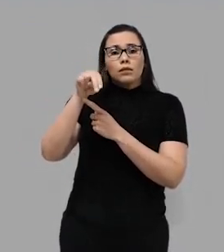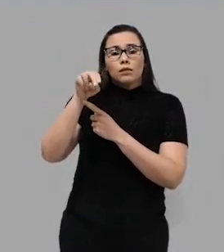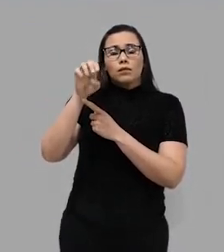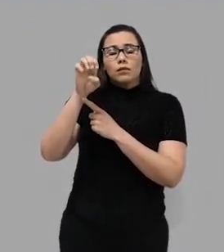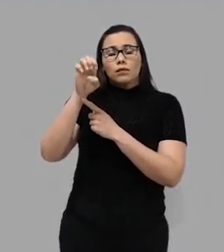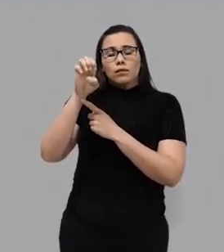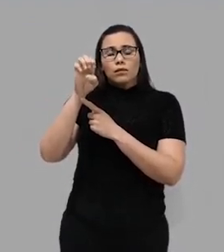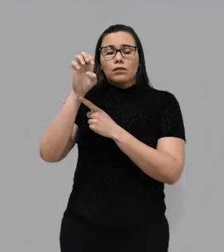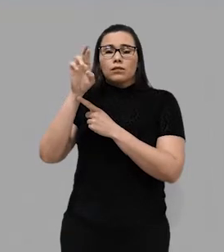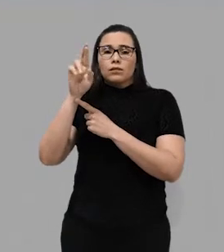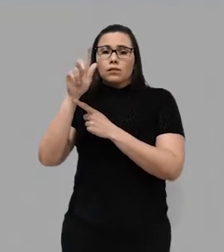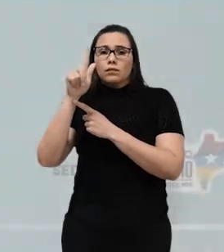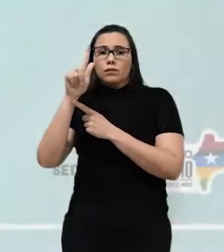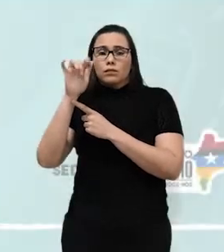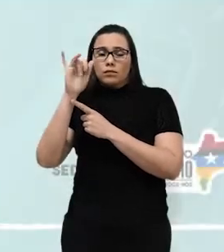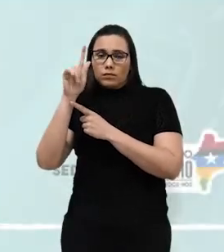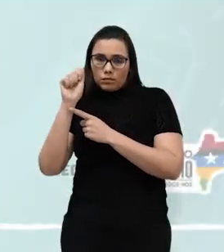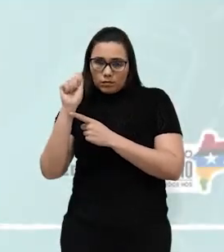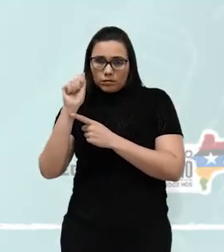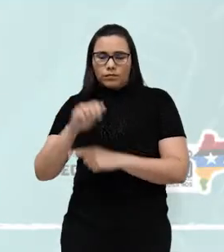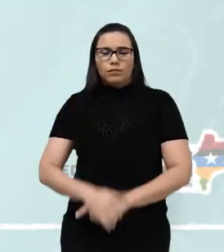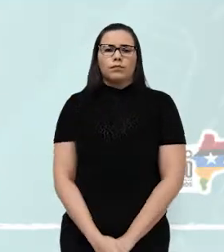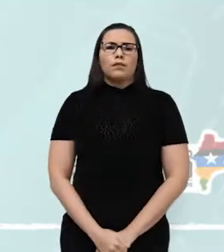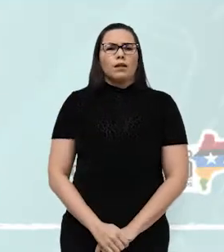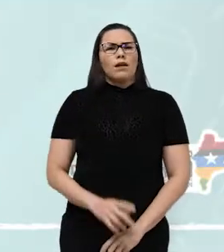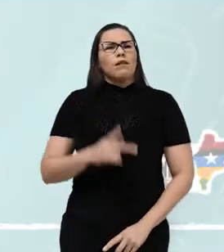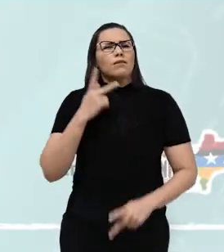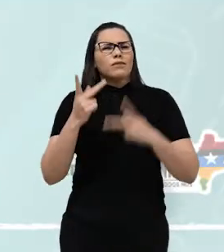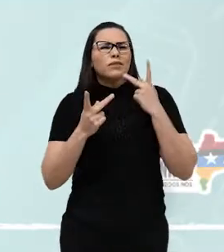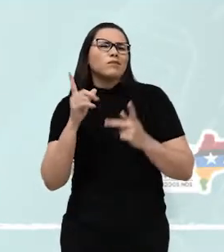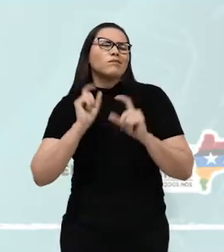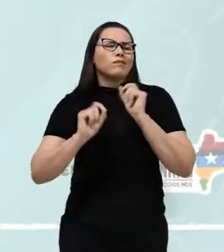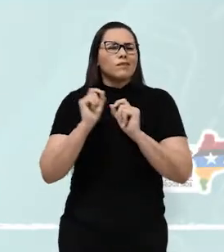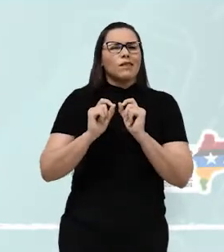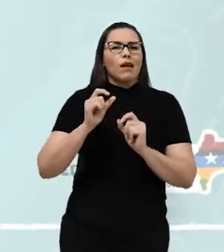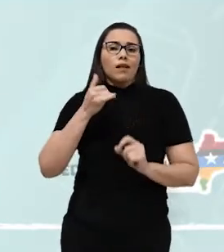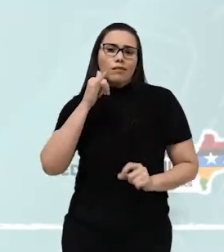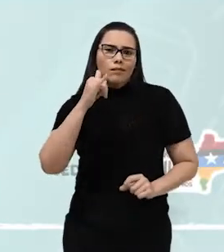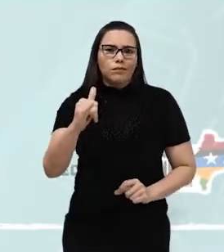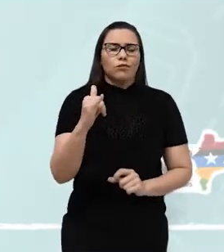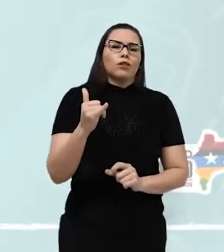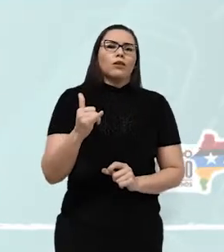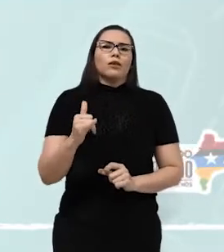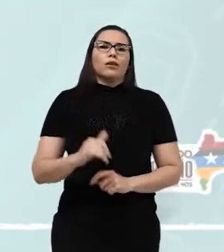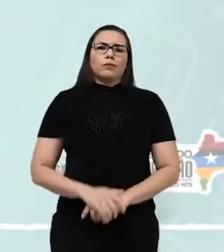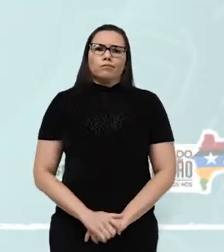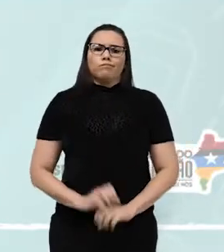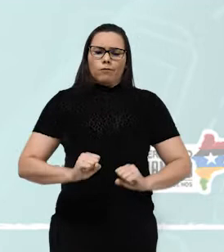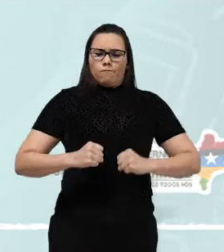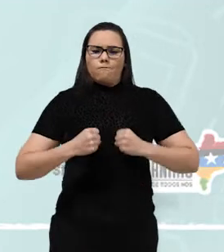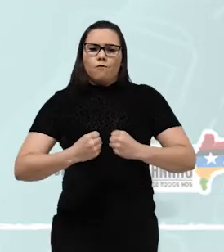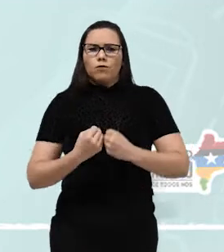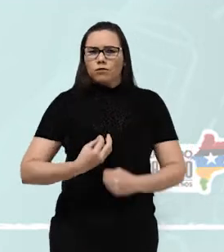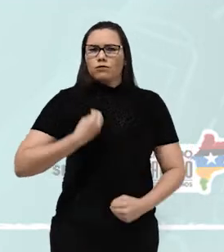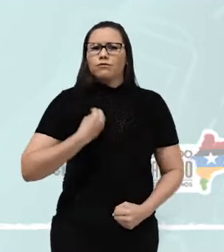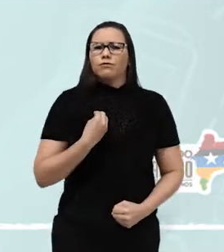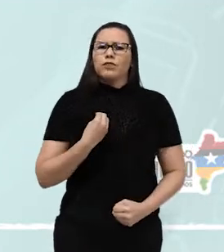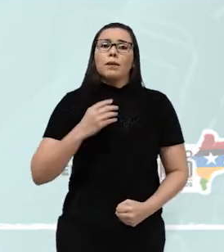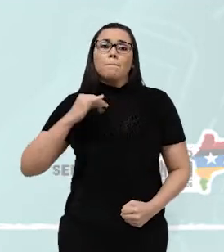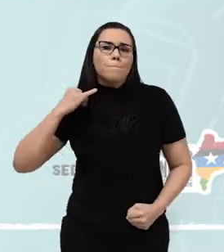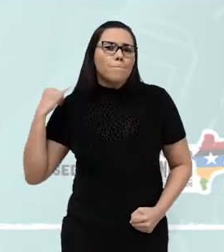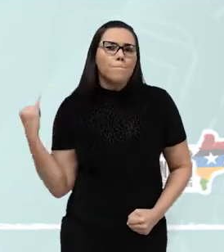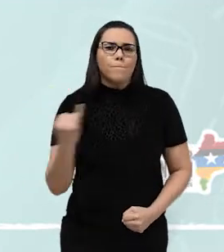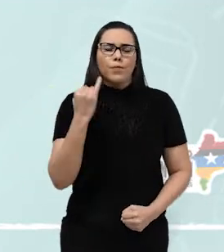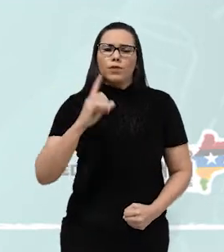pouco sobre a energia para a vida, sobre a importância que a energia tem para nós, seres vivos. Nós estaremos também trabalhando